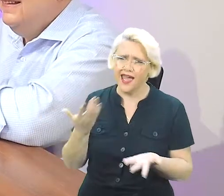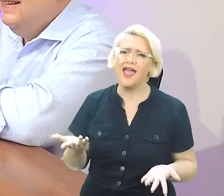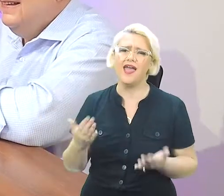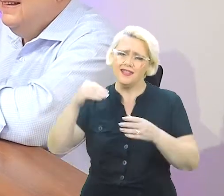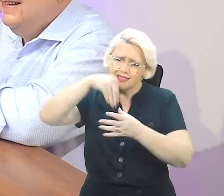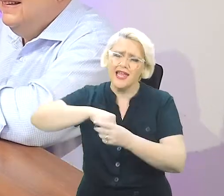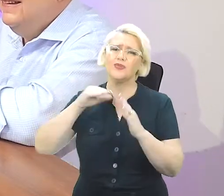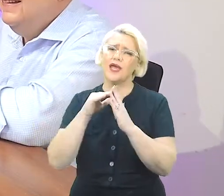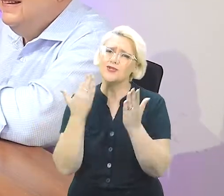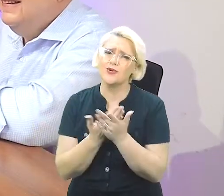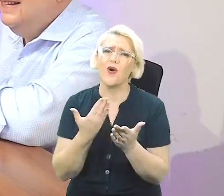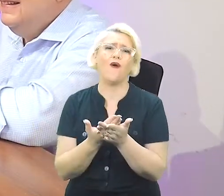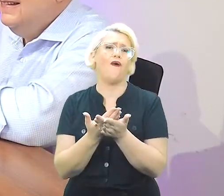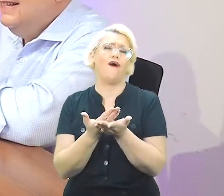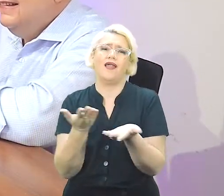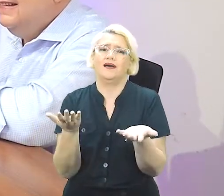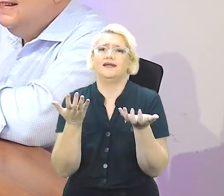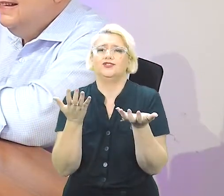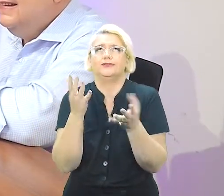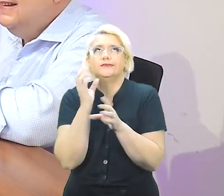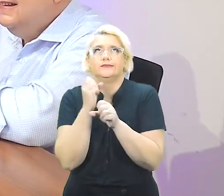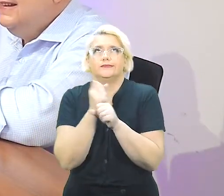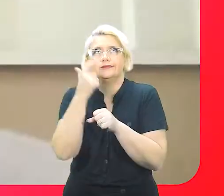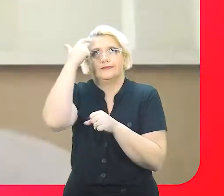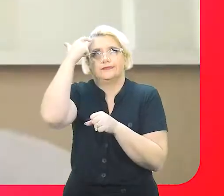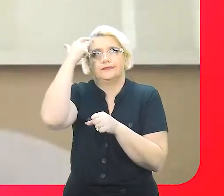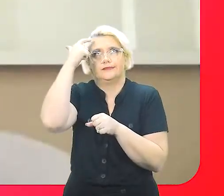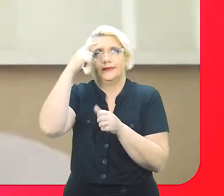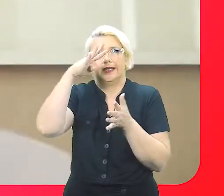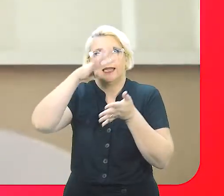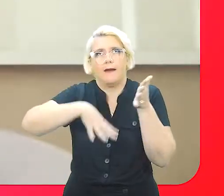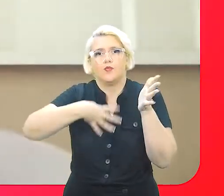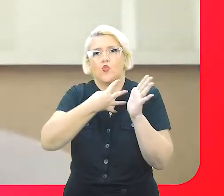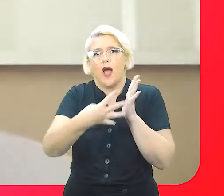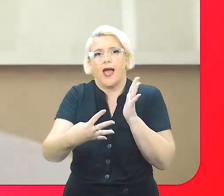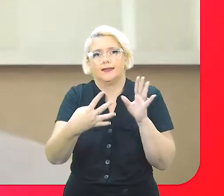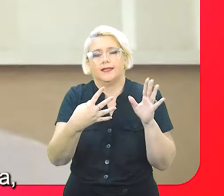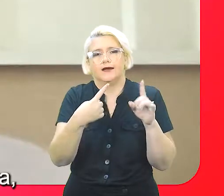na escola, a gente tinha que saber a tabuada